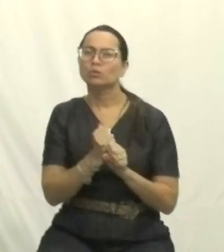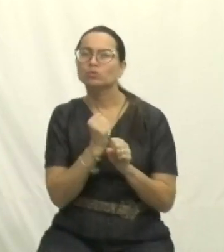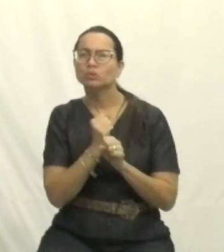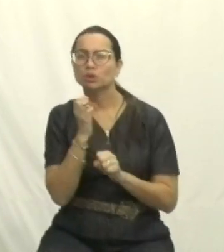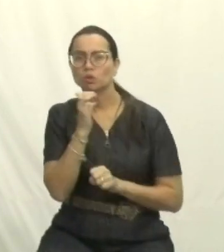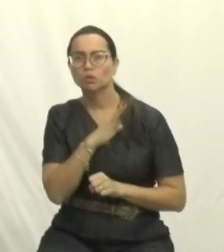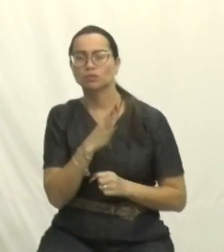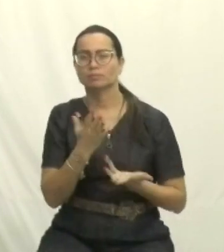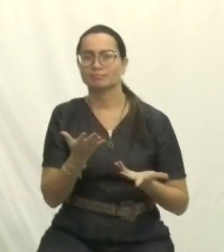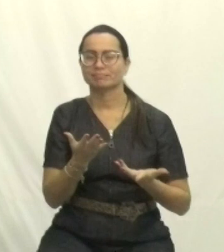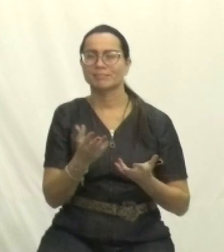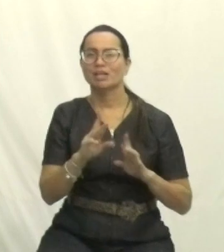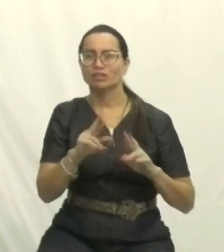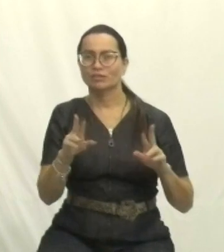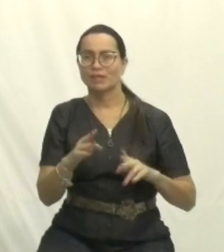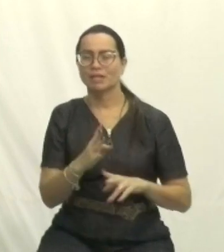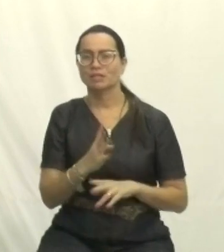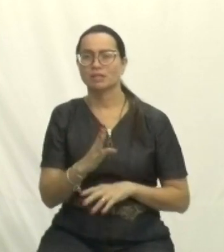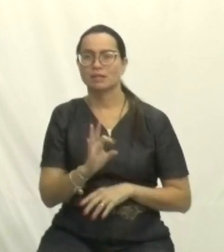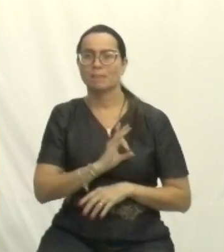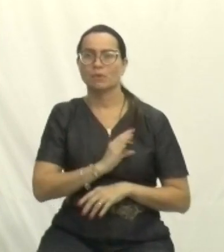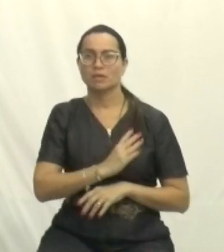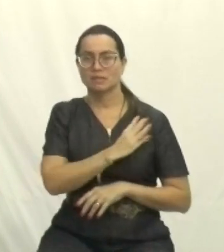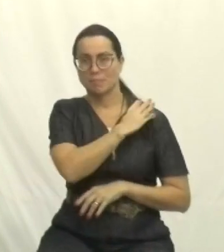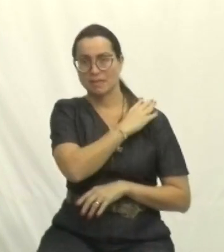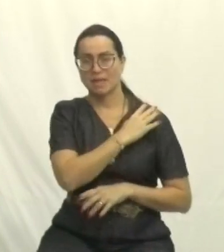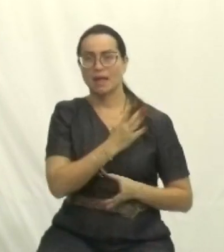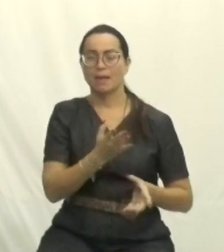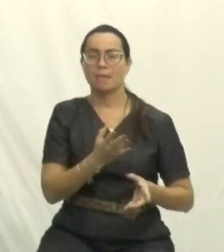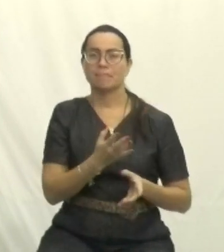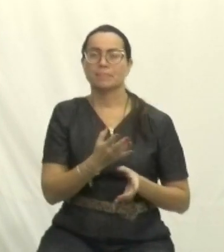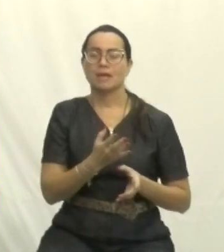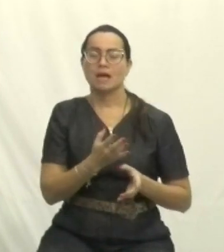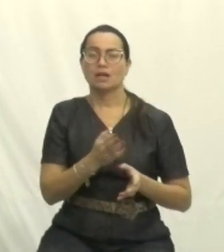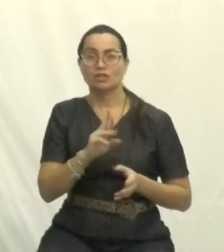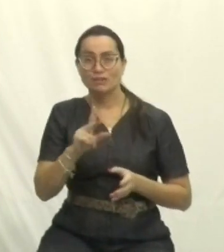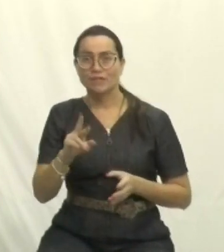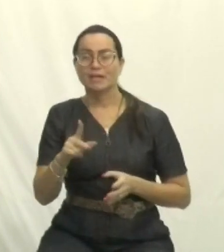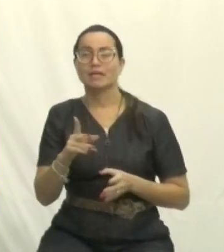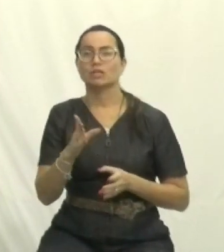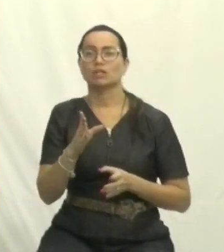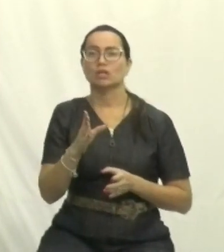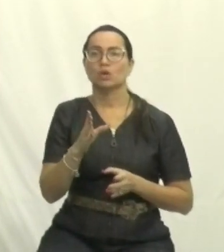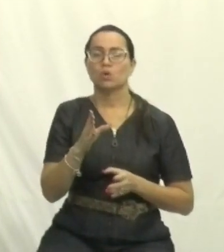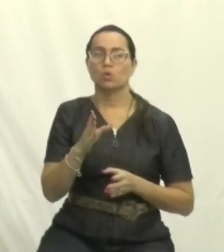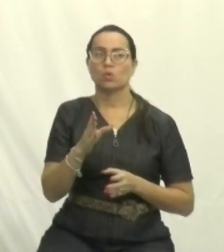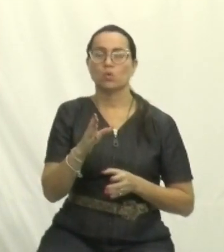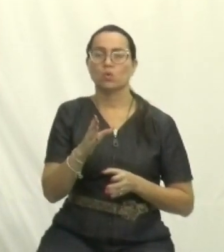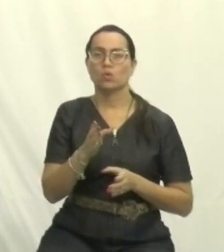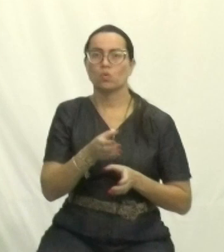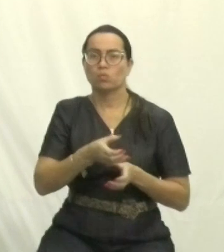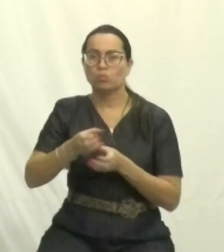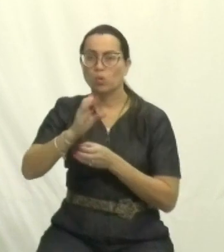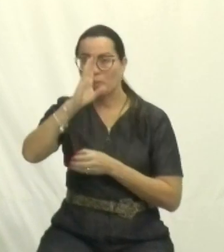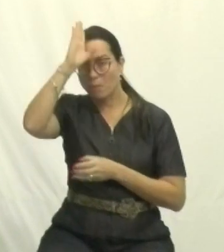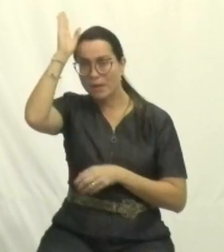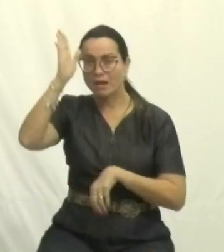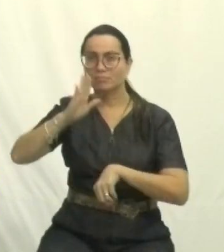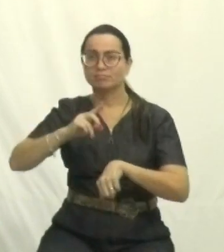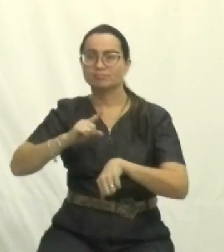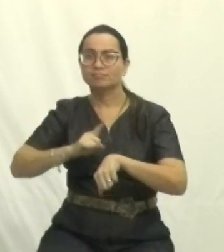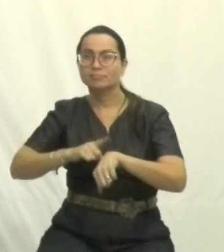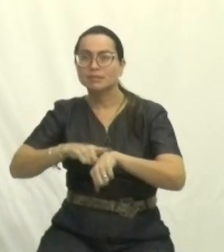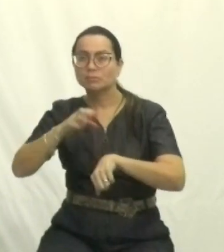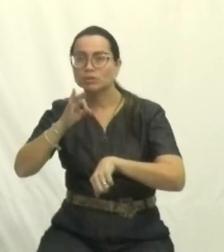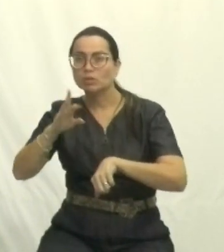de Bombeiros, diferente da Polícia Militar e outros órgãos, nós trabalhamos com o tempo-resposta. O que é o tempo-resposta, né? É entre o